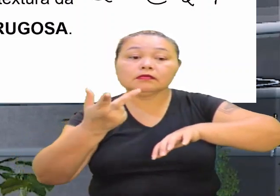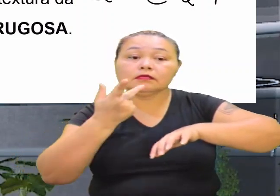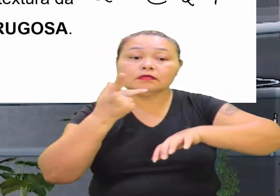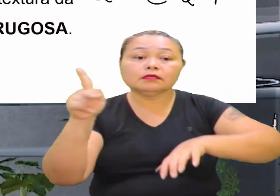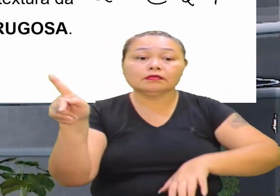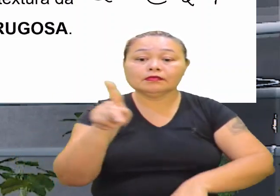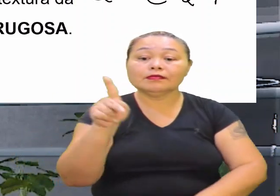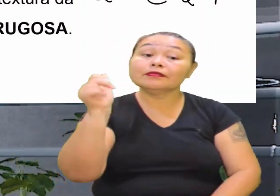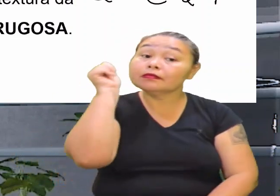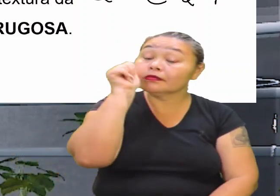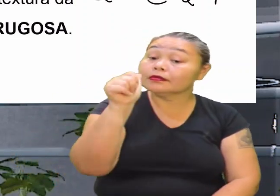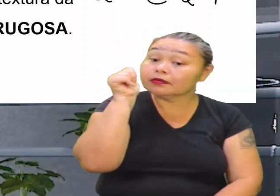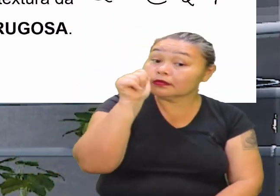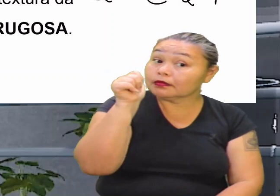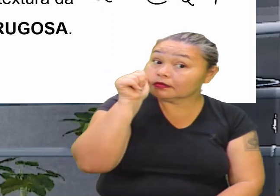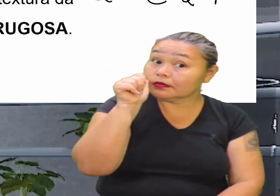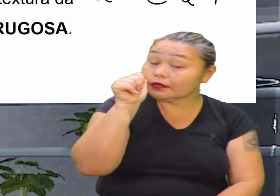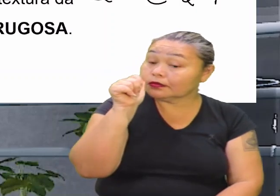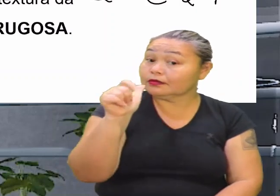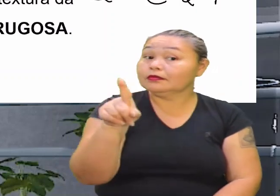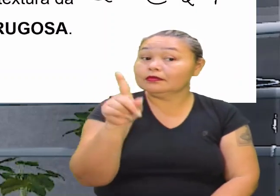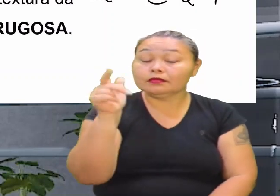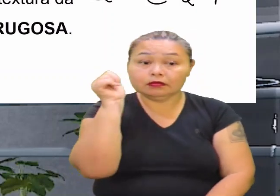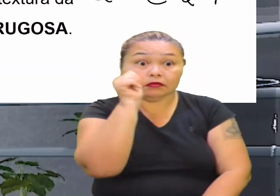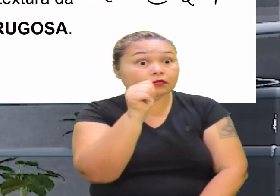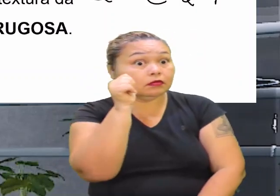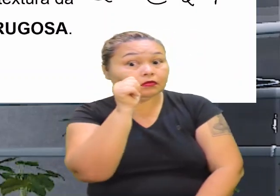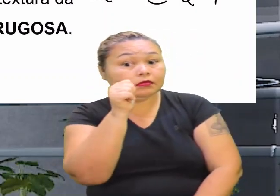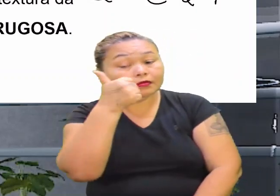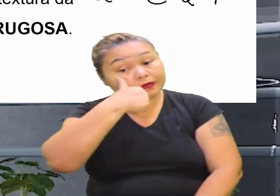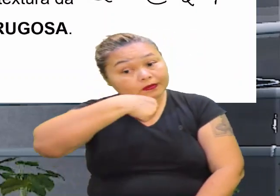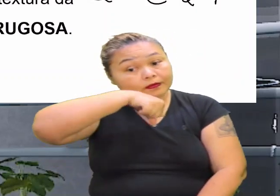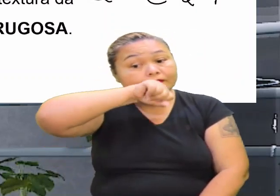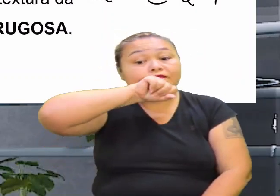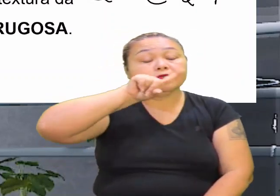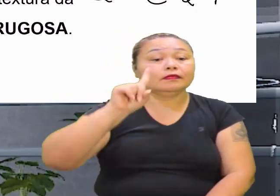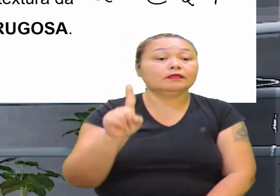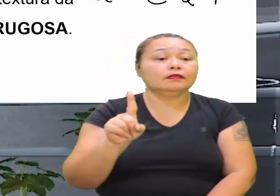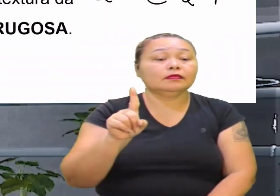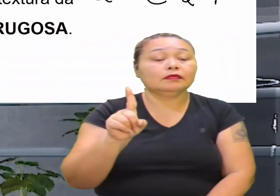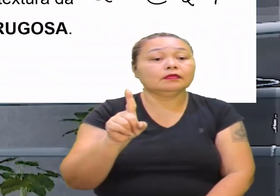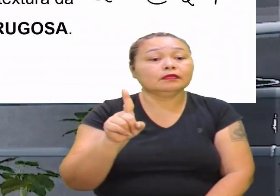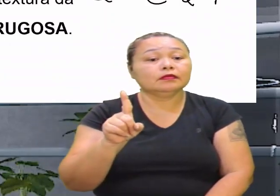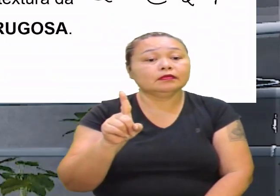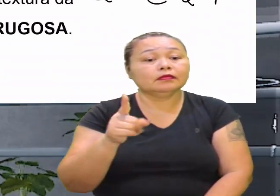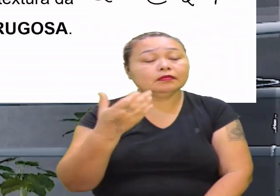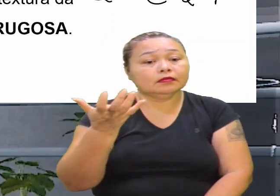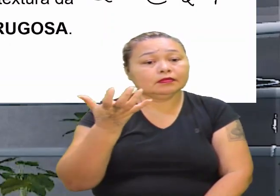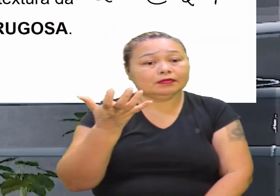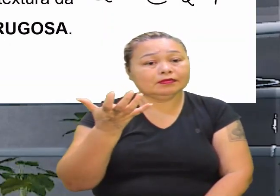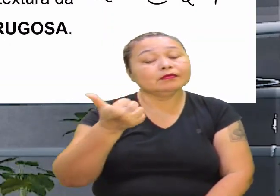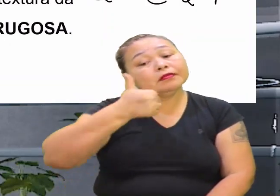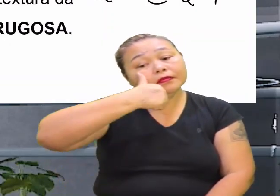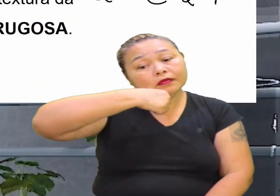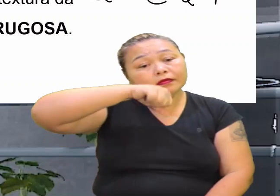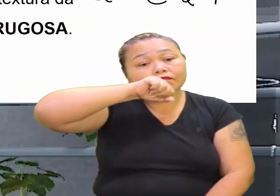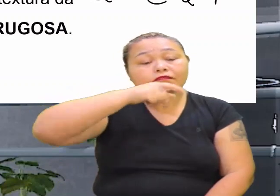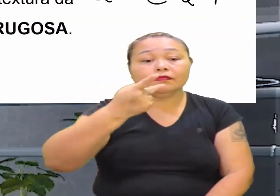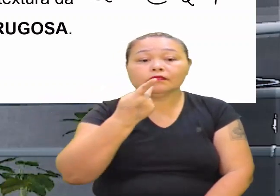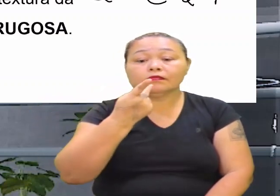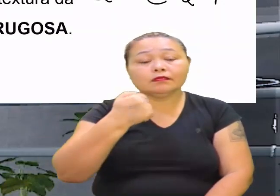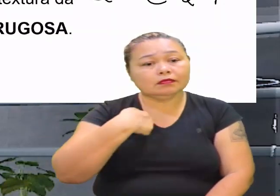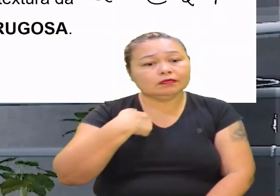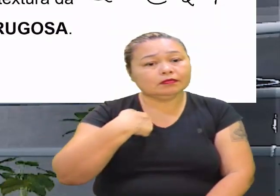as professoras, as mães. Que aí eu gostaria que as mães falassem aí para mim.